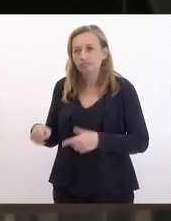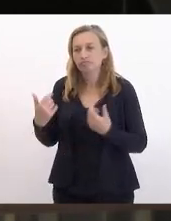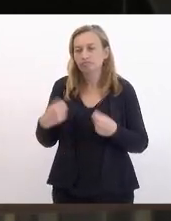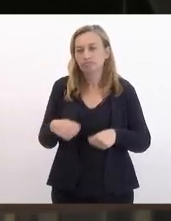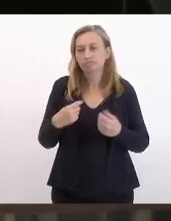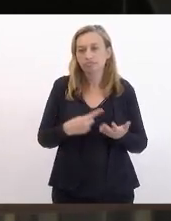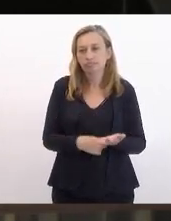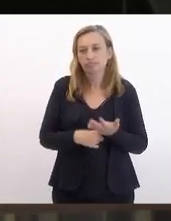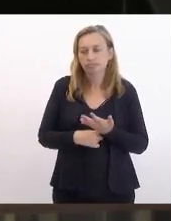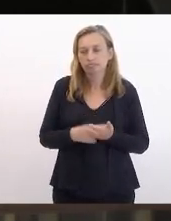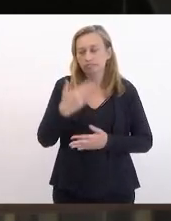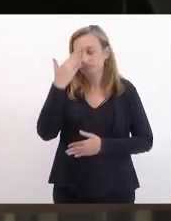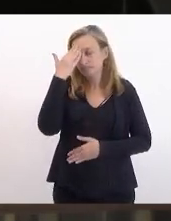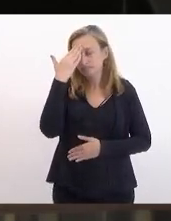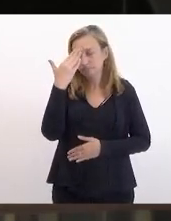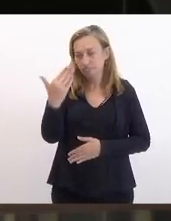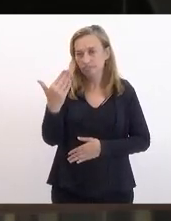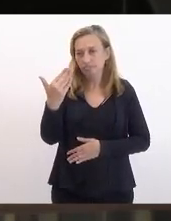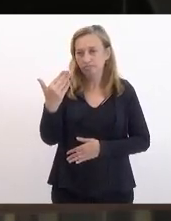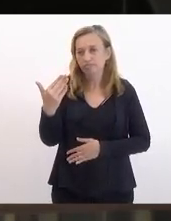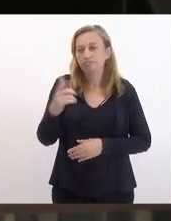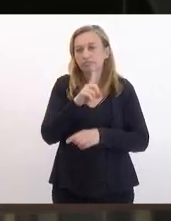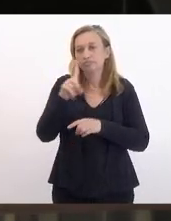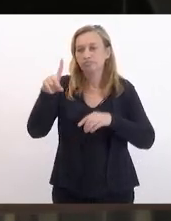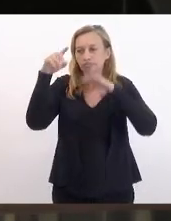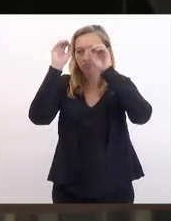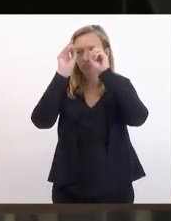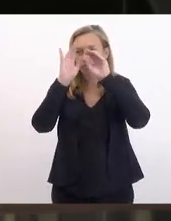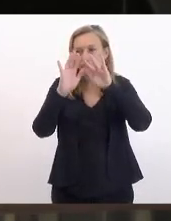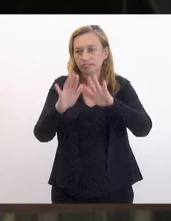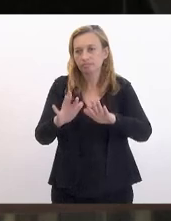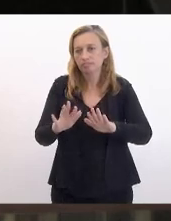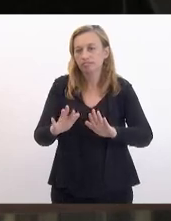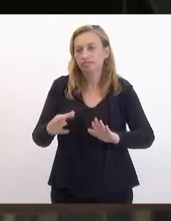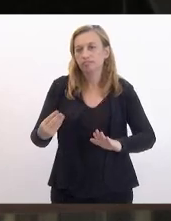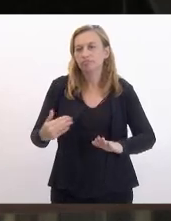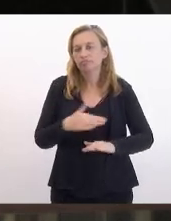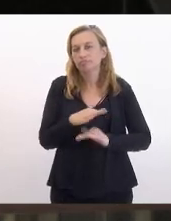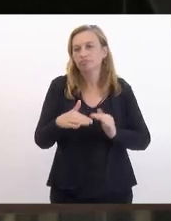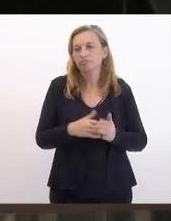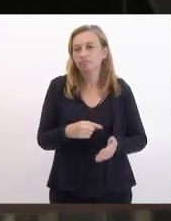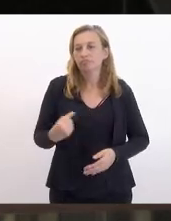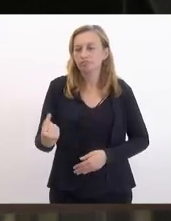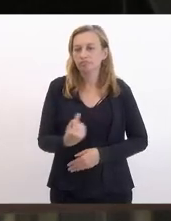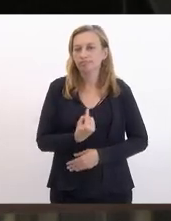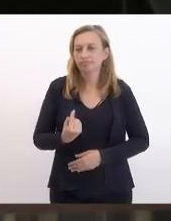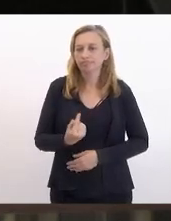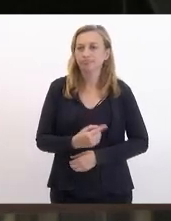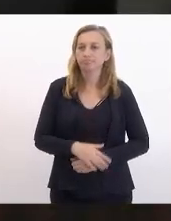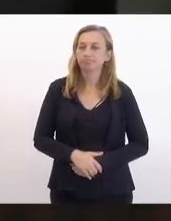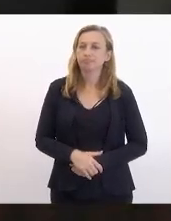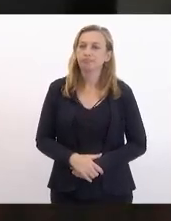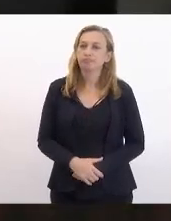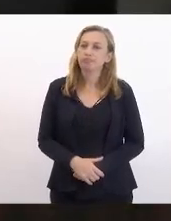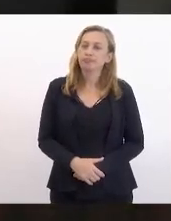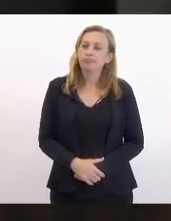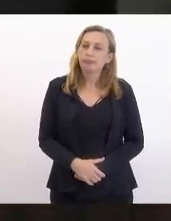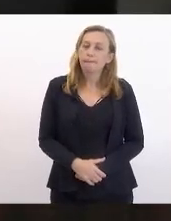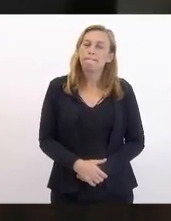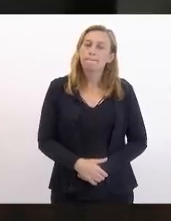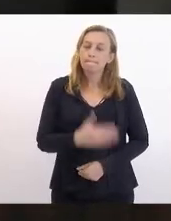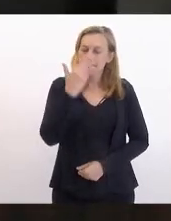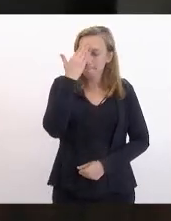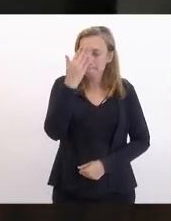precisam de ajuda muito obrigado e que Deus abençoe a vida de todos nós e